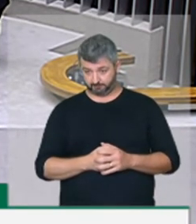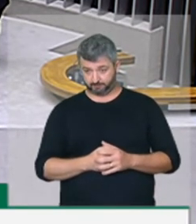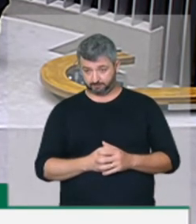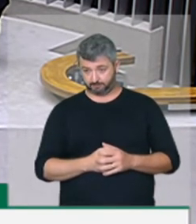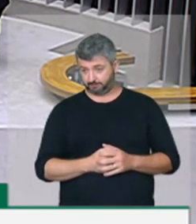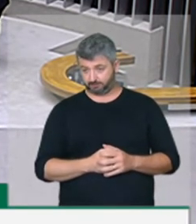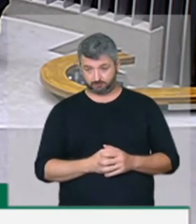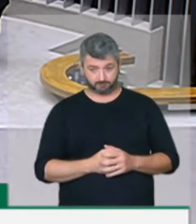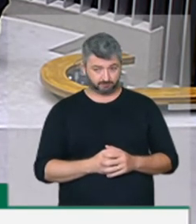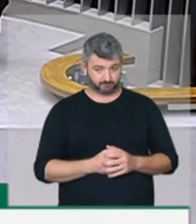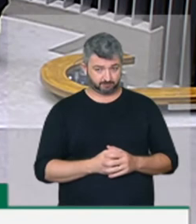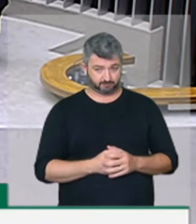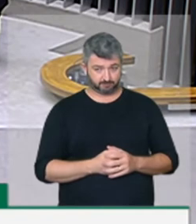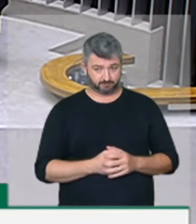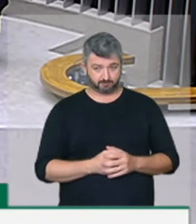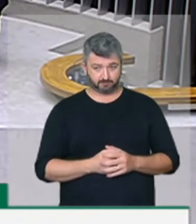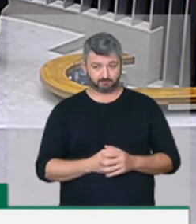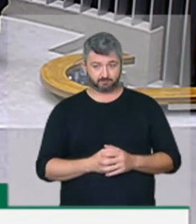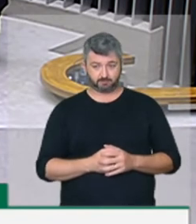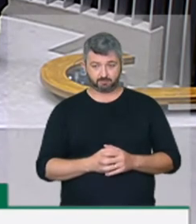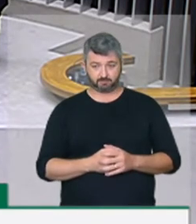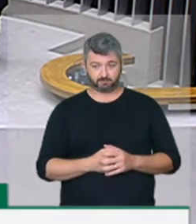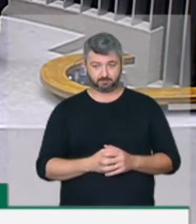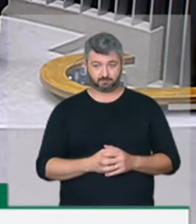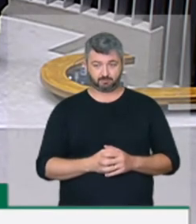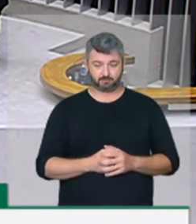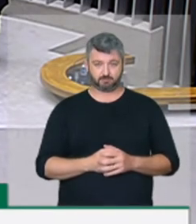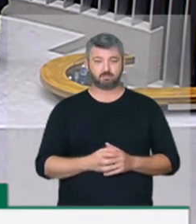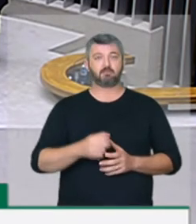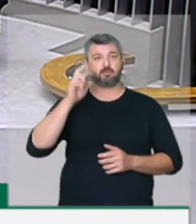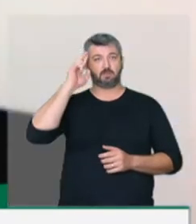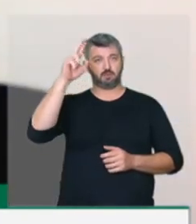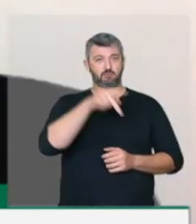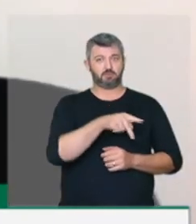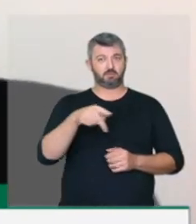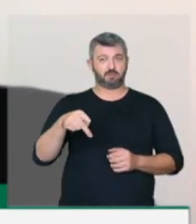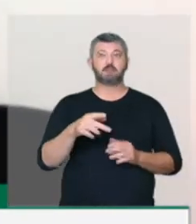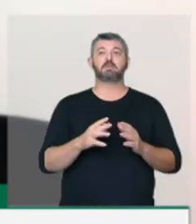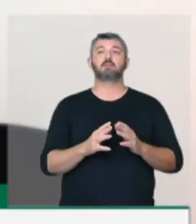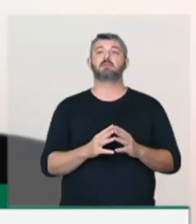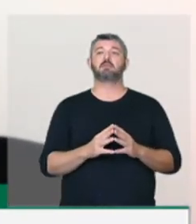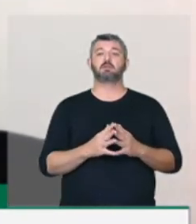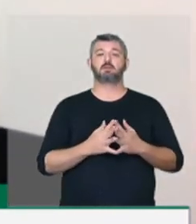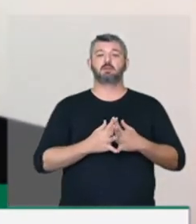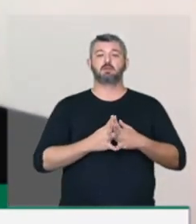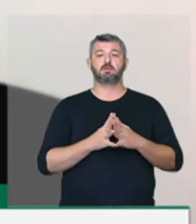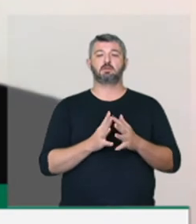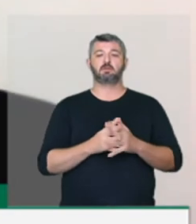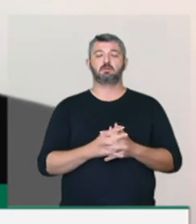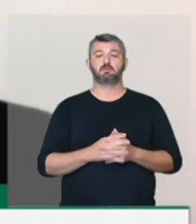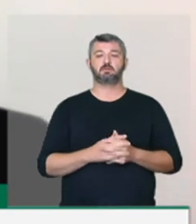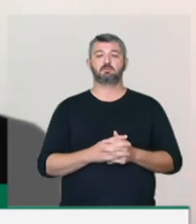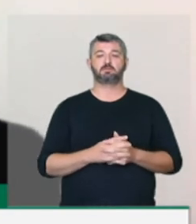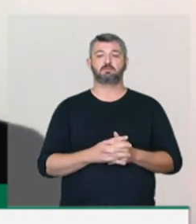Sim. Com a palavra, doutor Maurício. Senhor presidente, baixo volume.